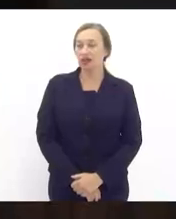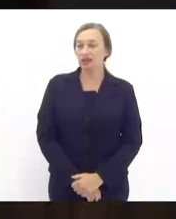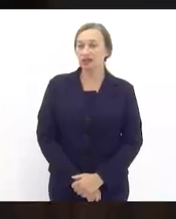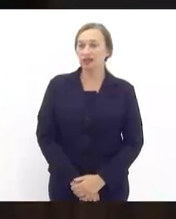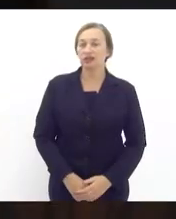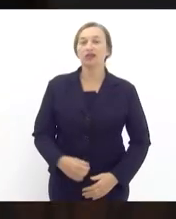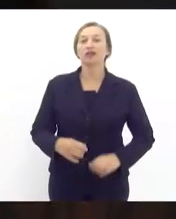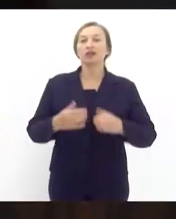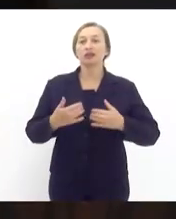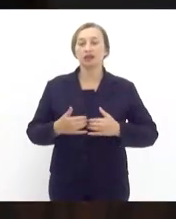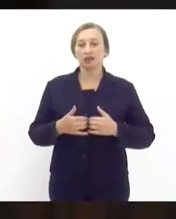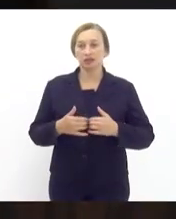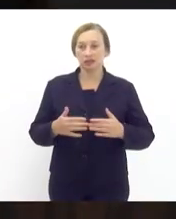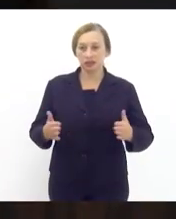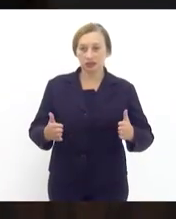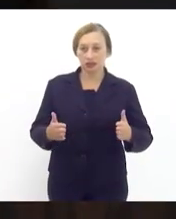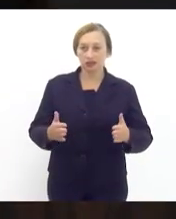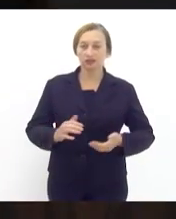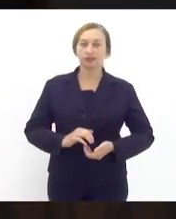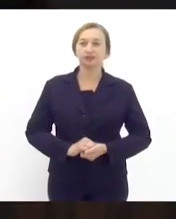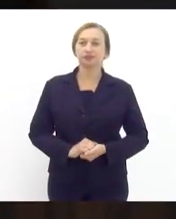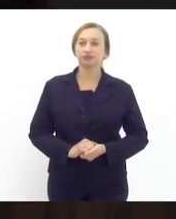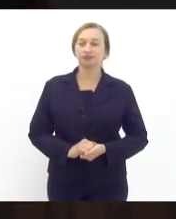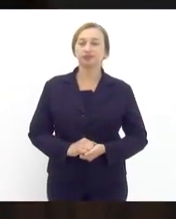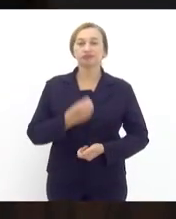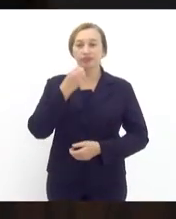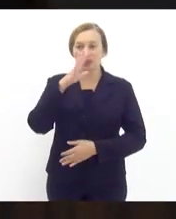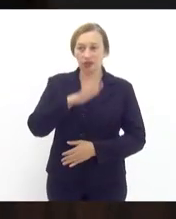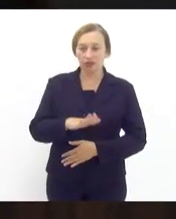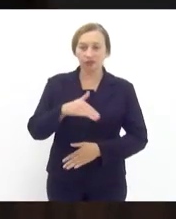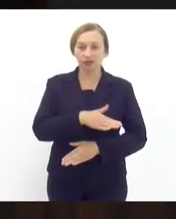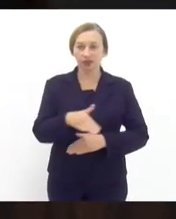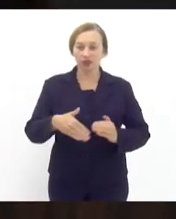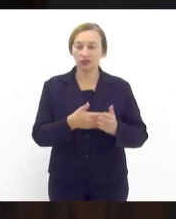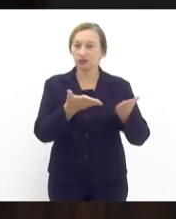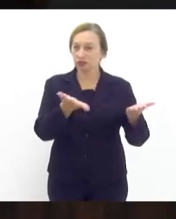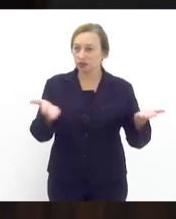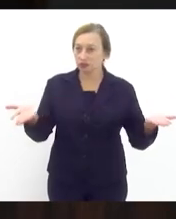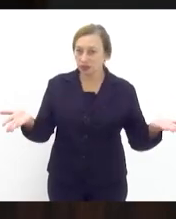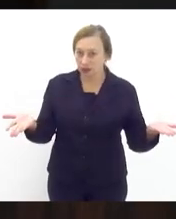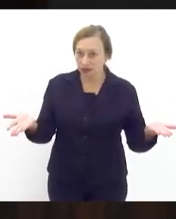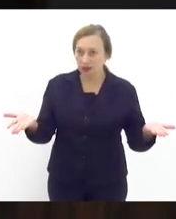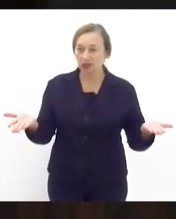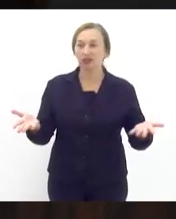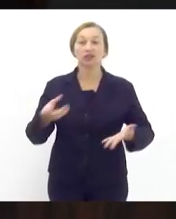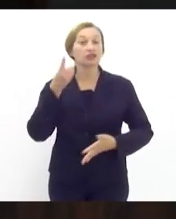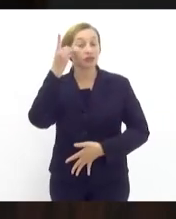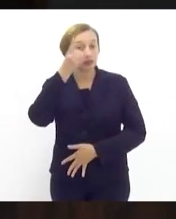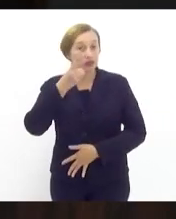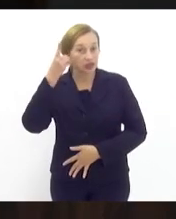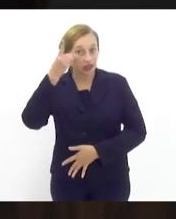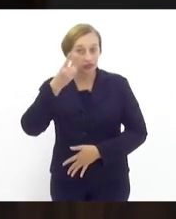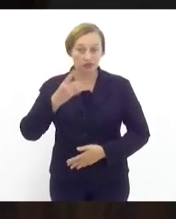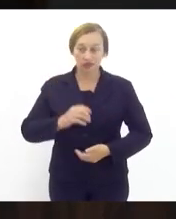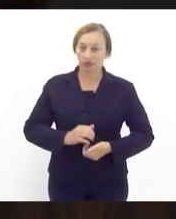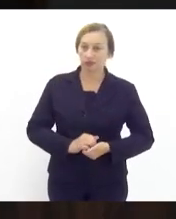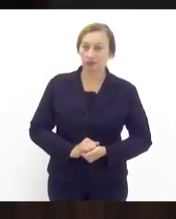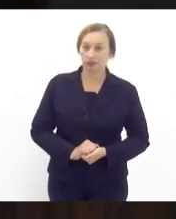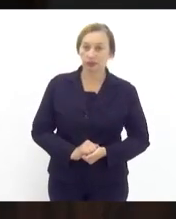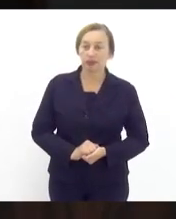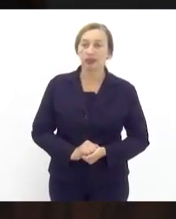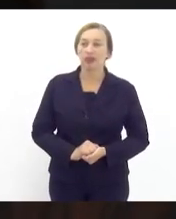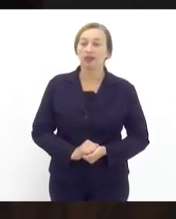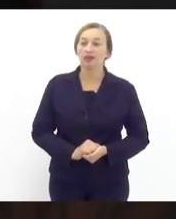está reaberta a sessão Boa tarde a todos e senhoras e senhores deputados e deputadas